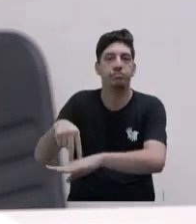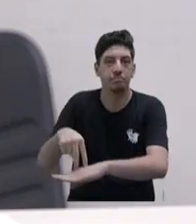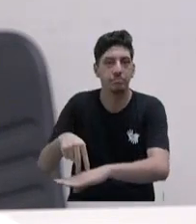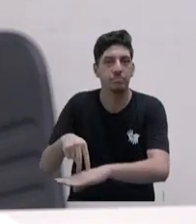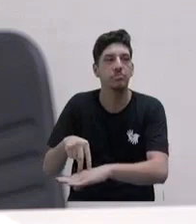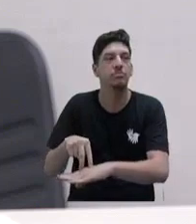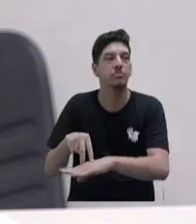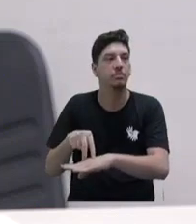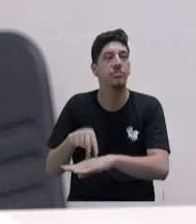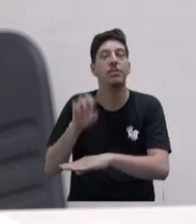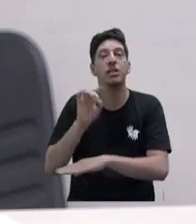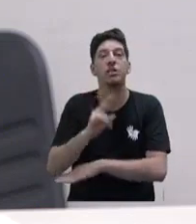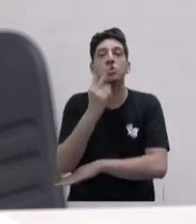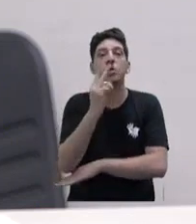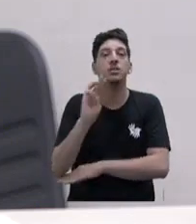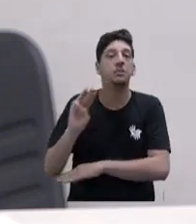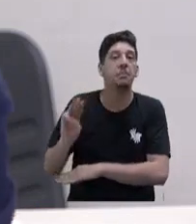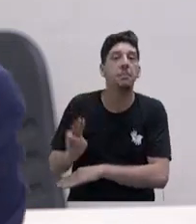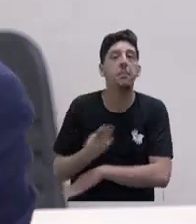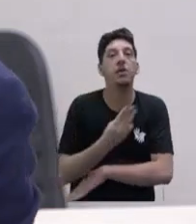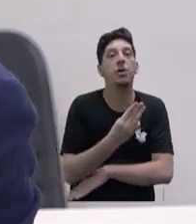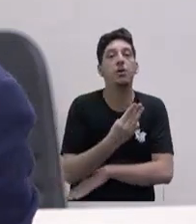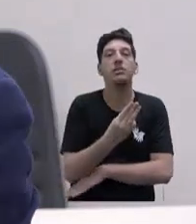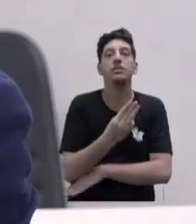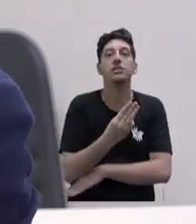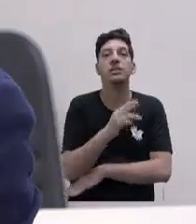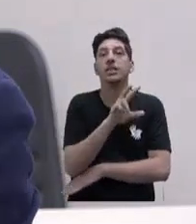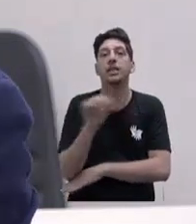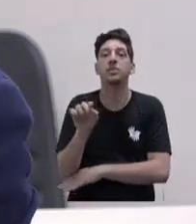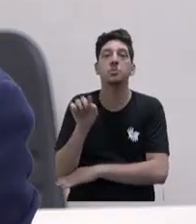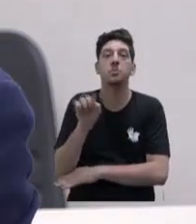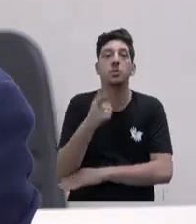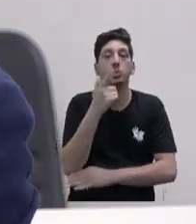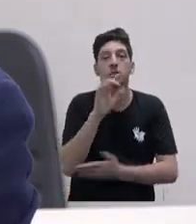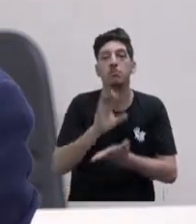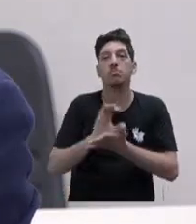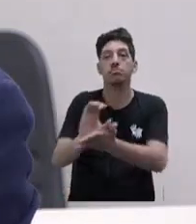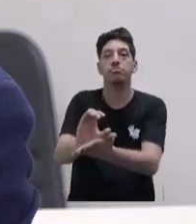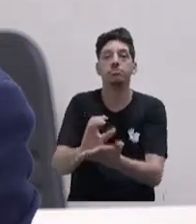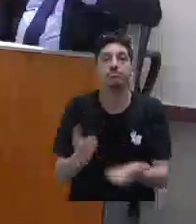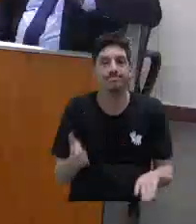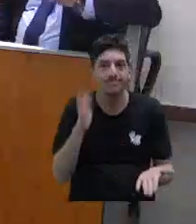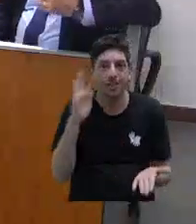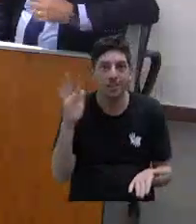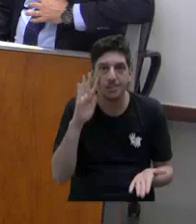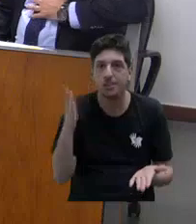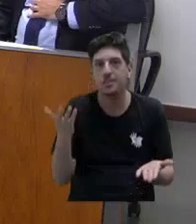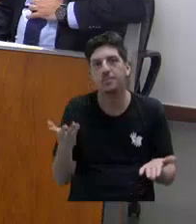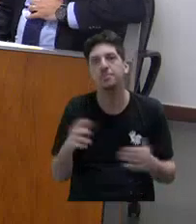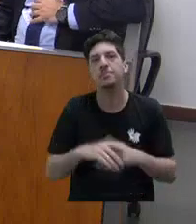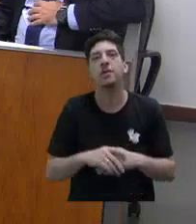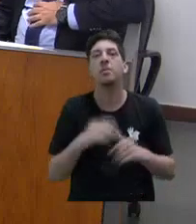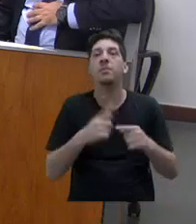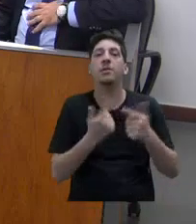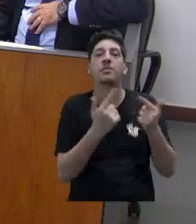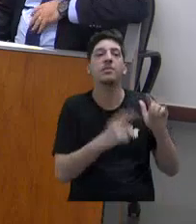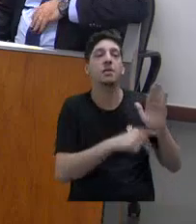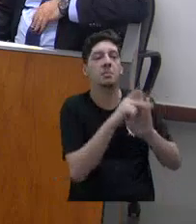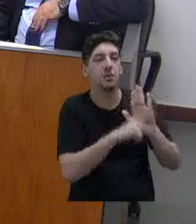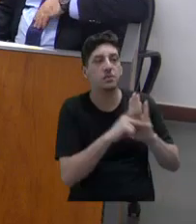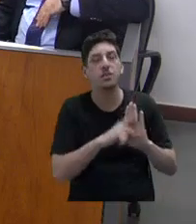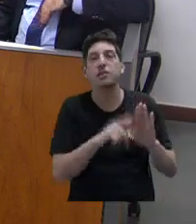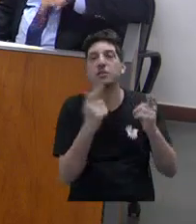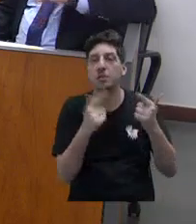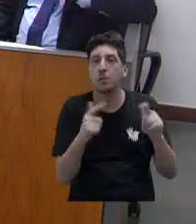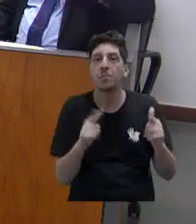só 2 milhões e meio nós conseguimos repassar. Imagine. Por não ter projeto, por não